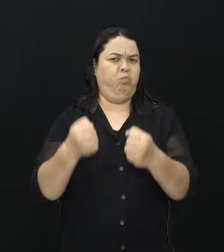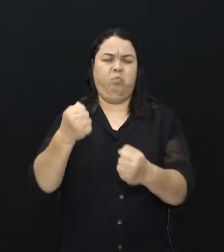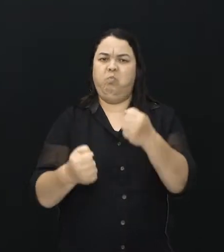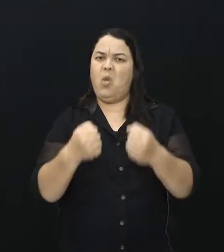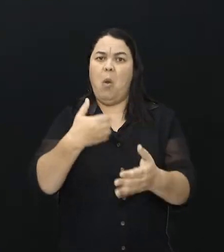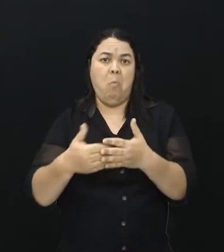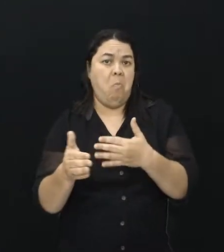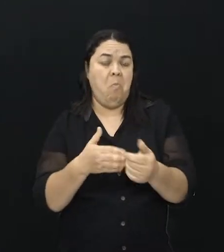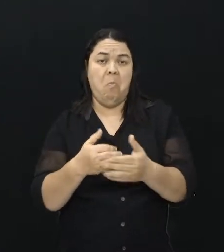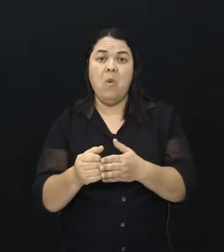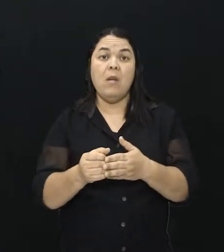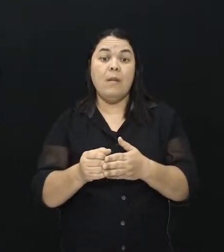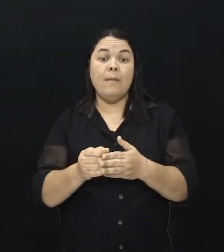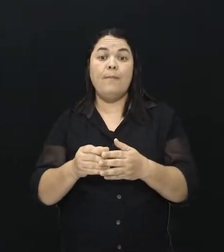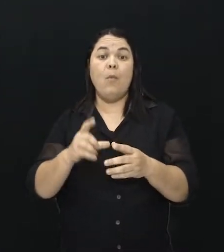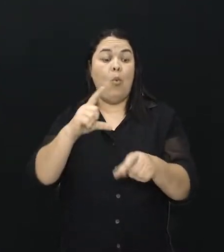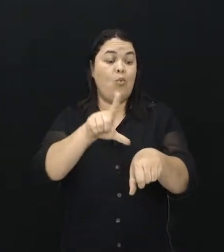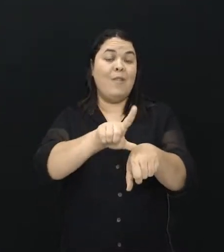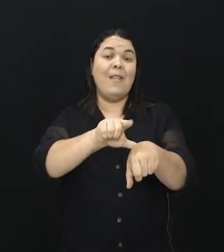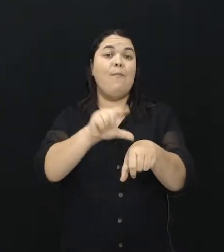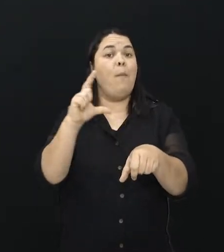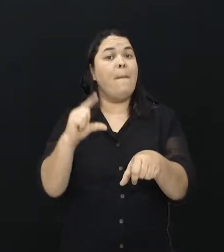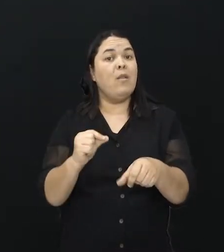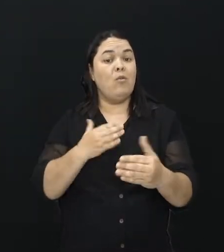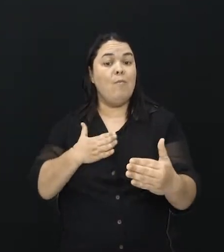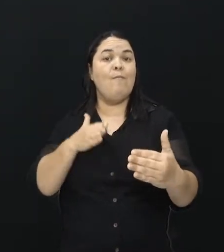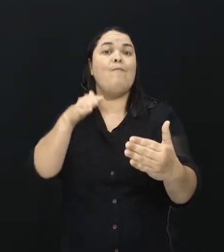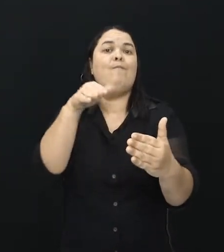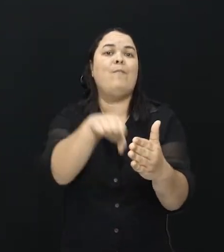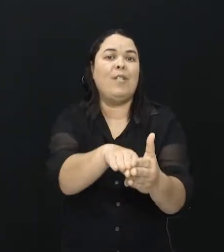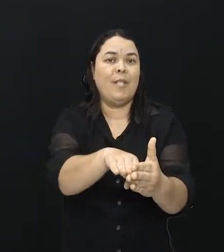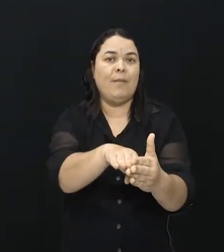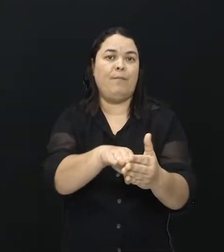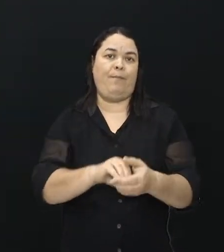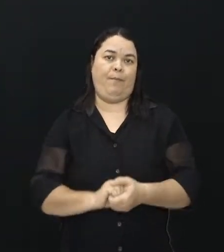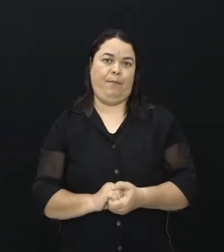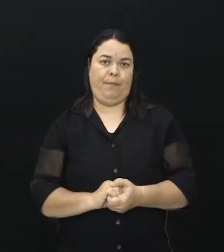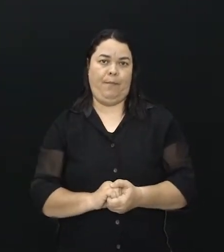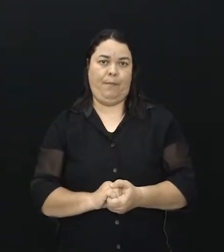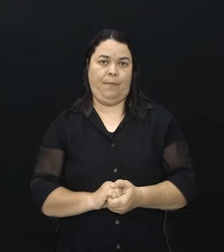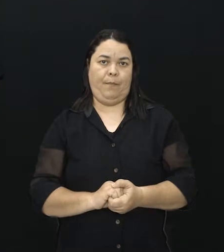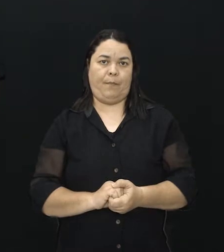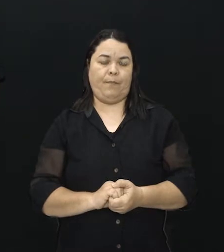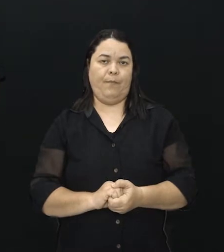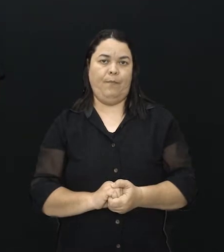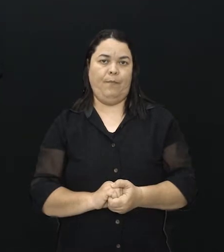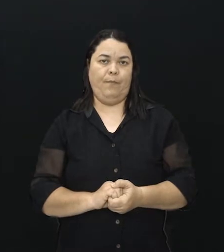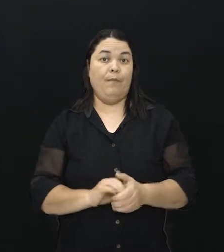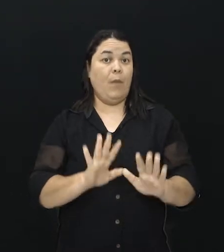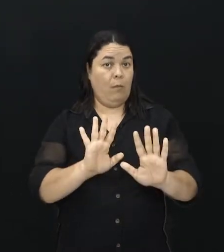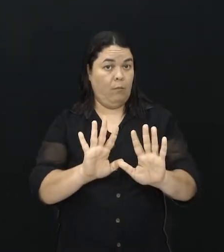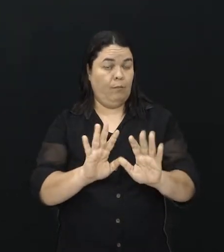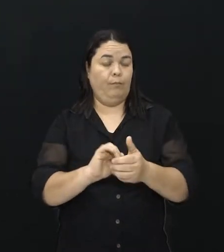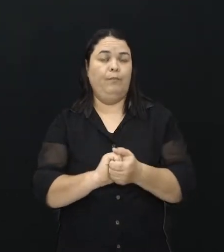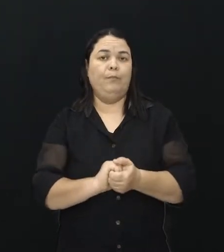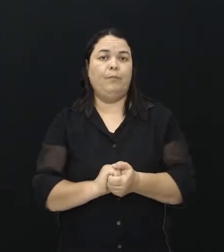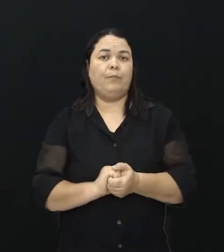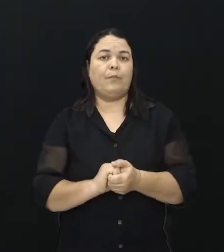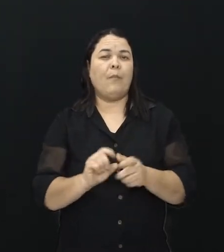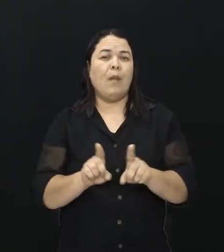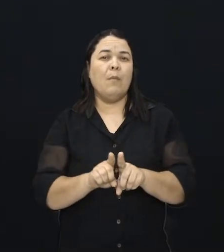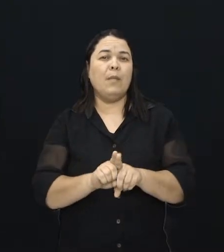objeto qualquer, menor será o tempo que você vai fazer todo o percurso. Agora, outro detalhe também é o